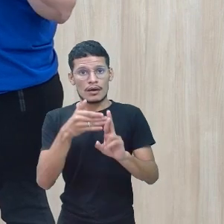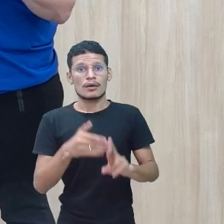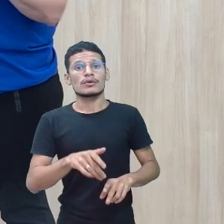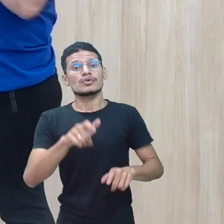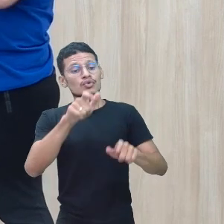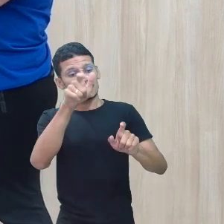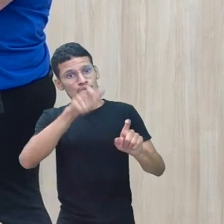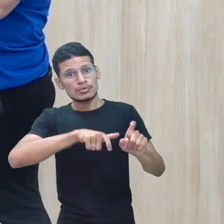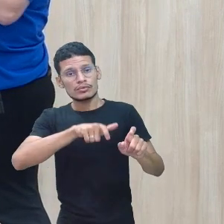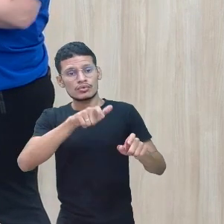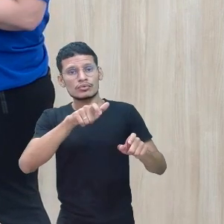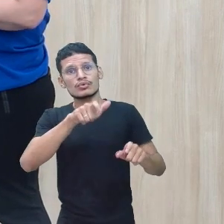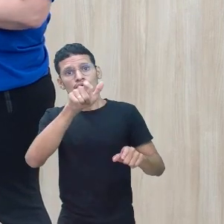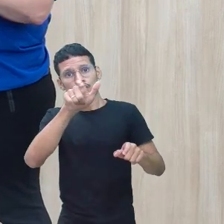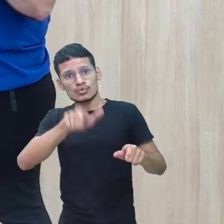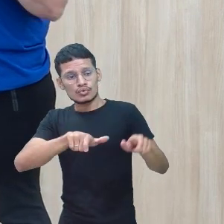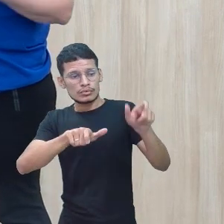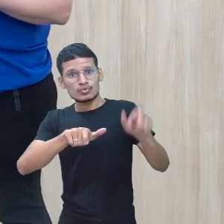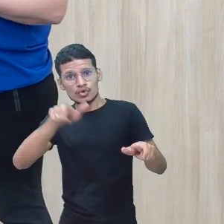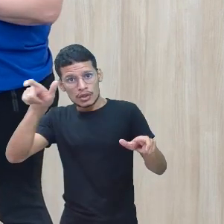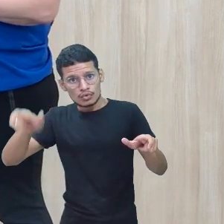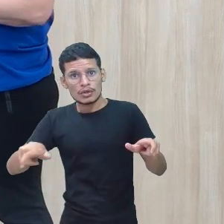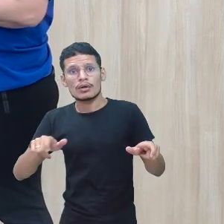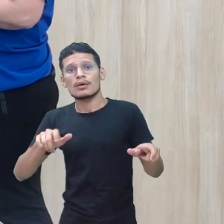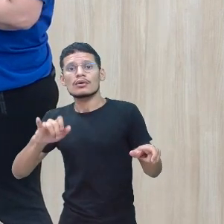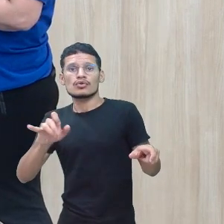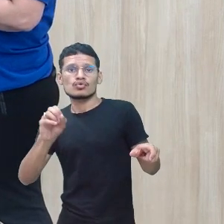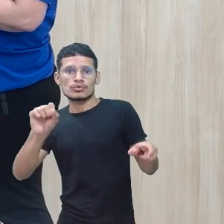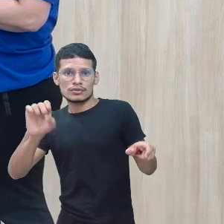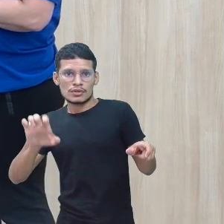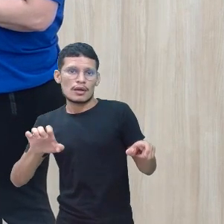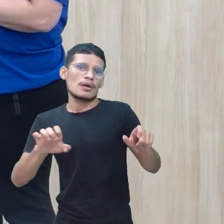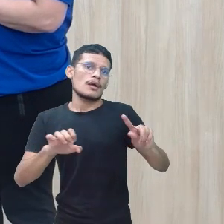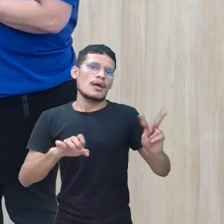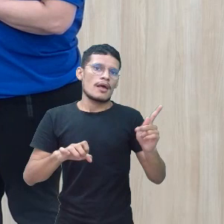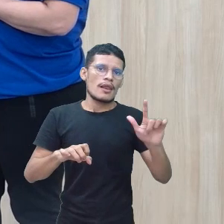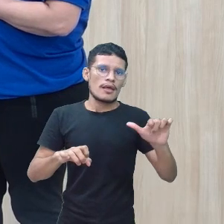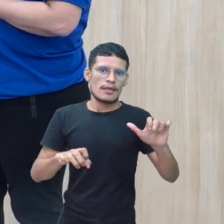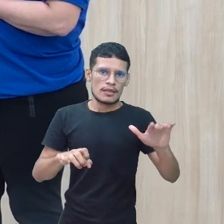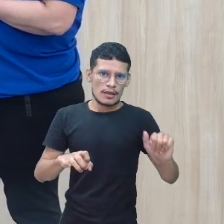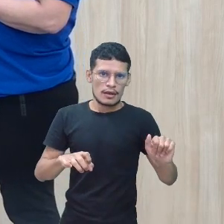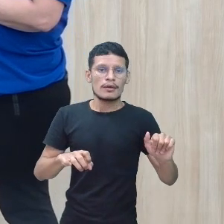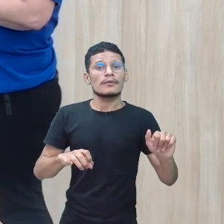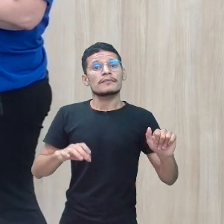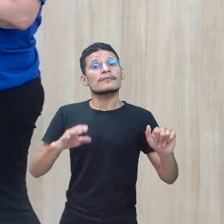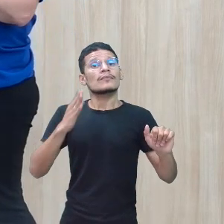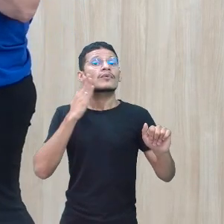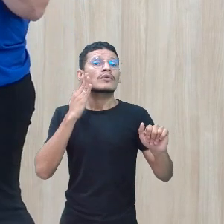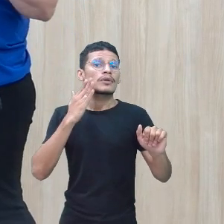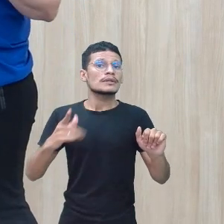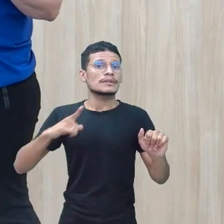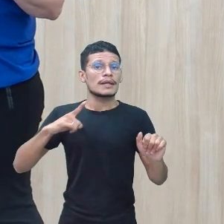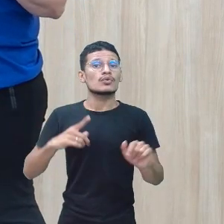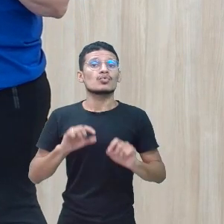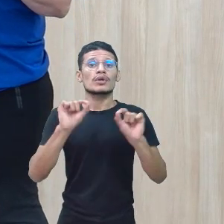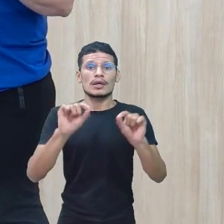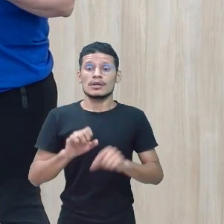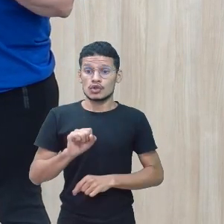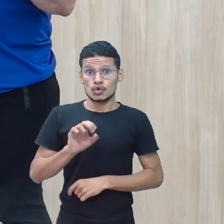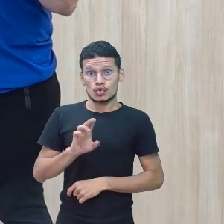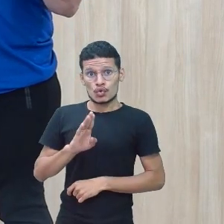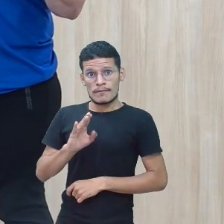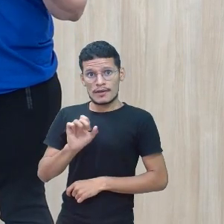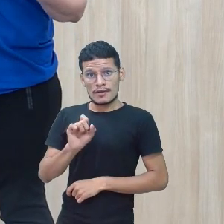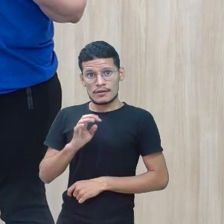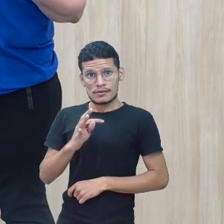Dos sujeitos, José e Helena. E aí, nós vemos aí um substantivo, que